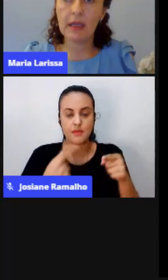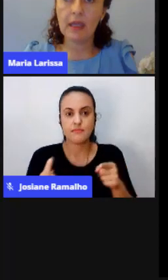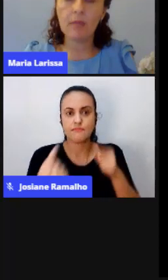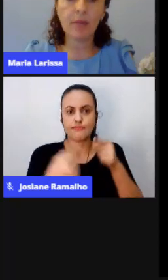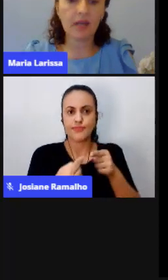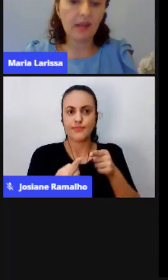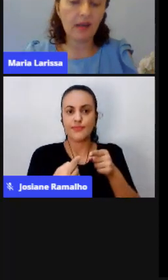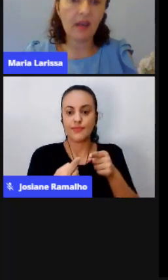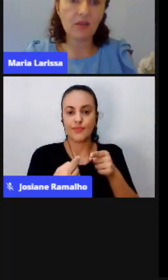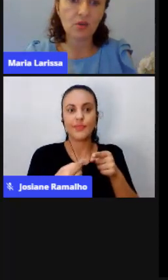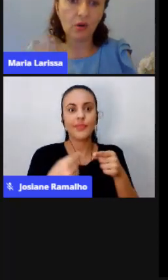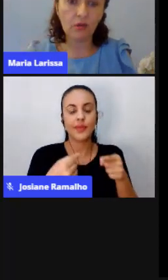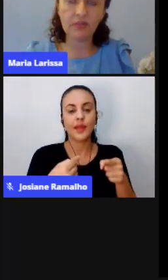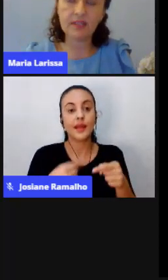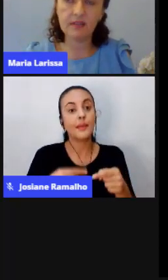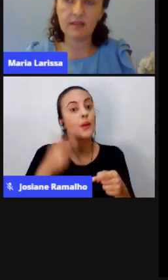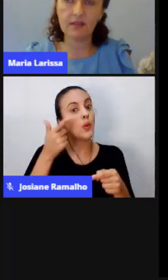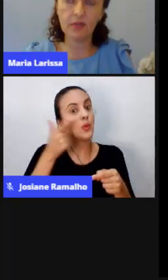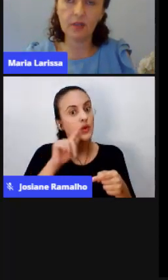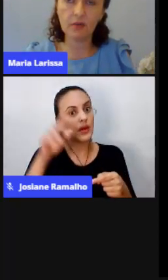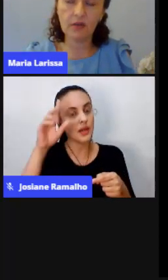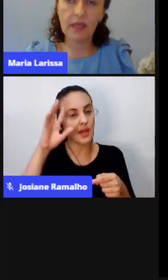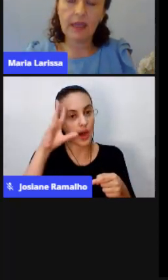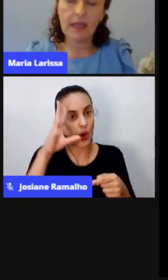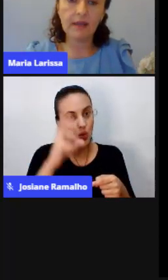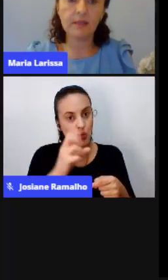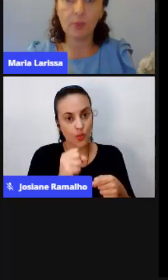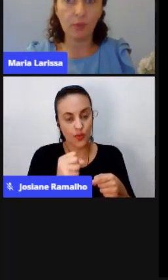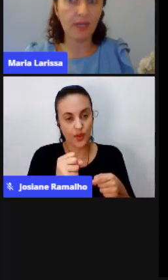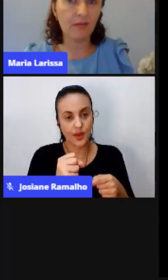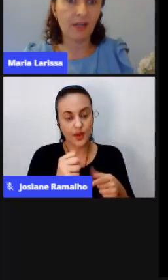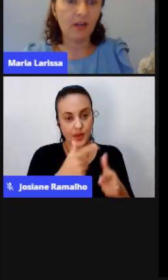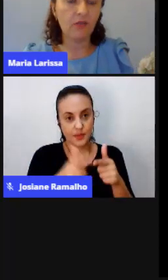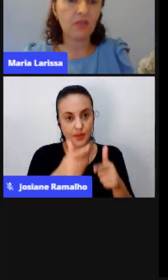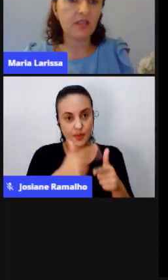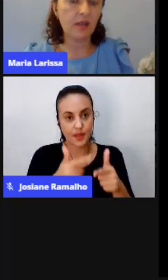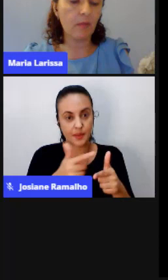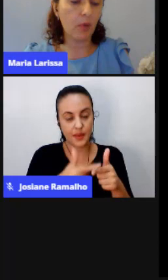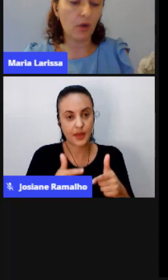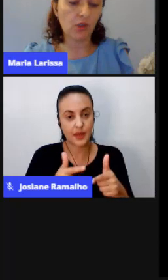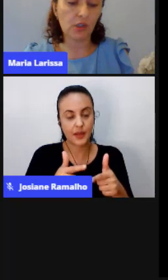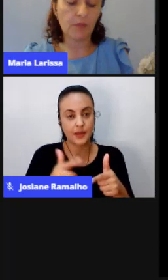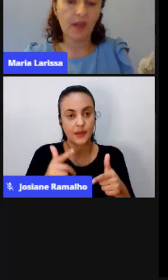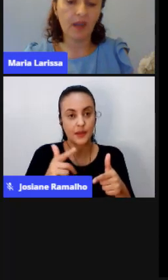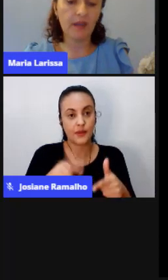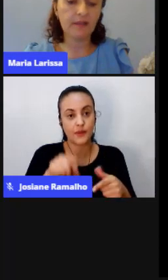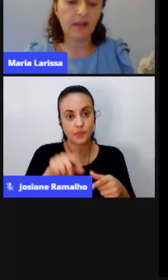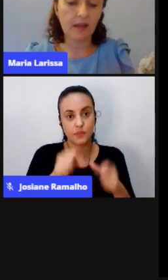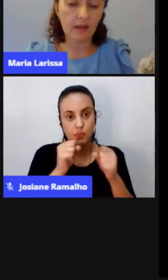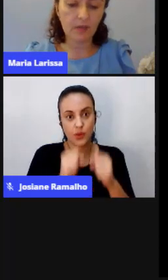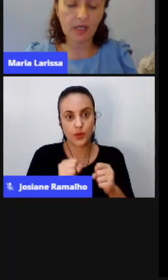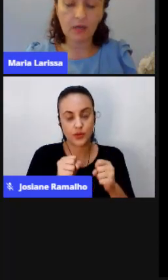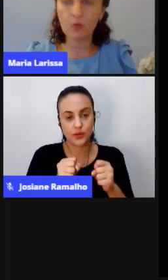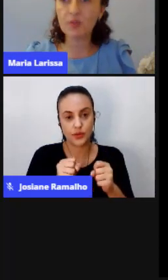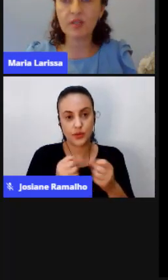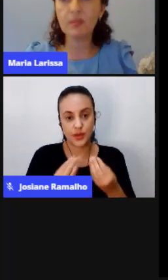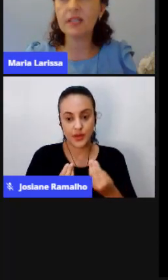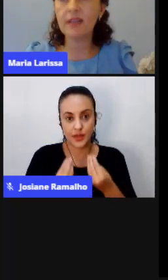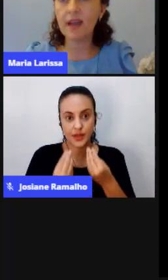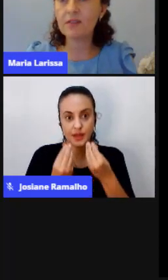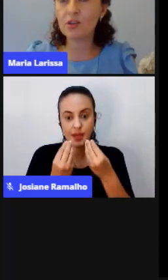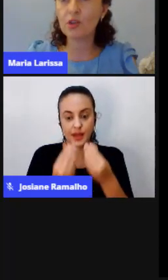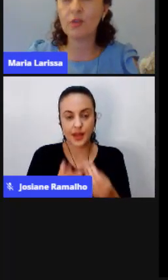frente. E para que ele resolva esse desafio, esse problema, você pode entregar para ele